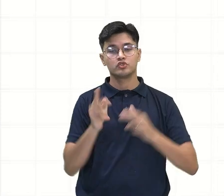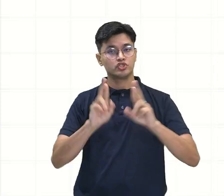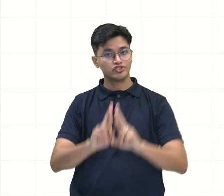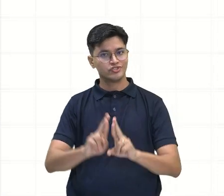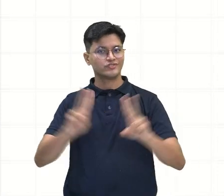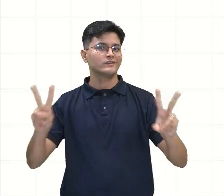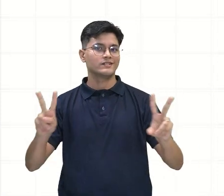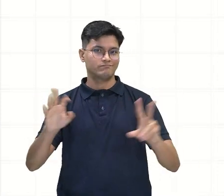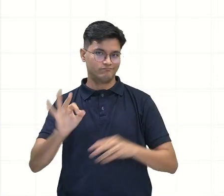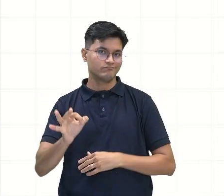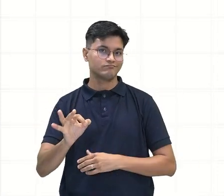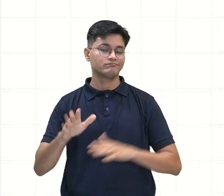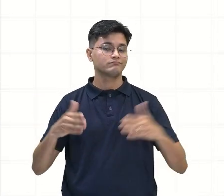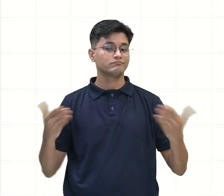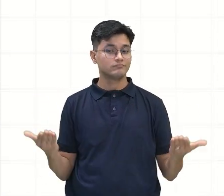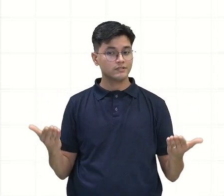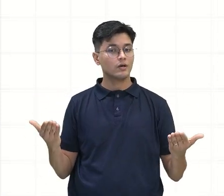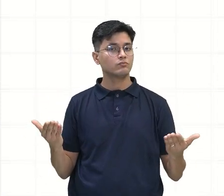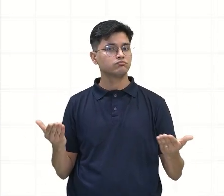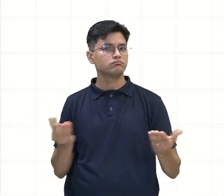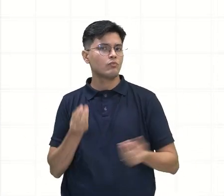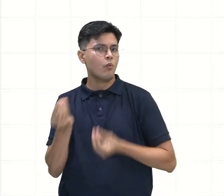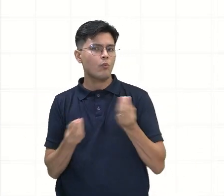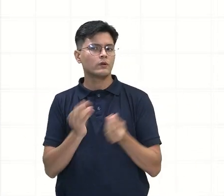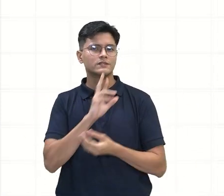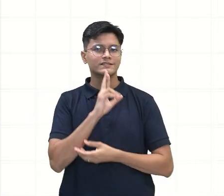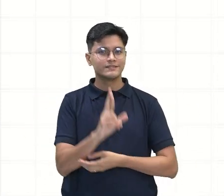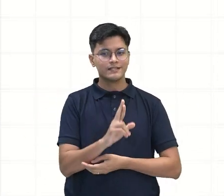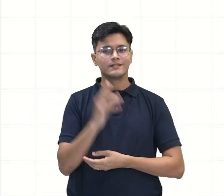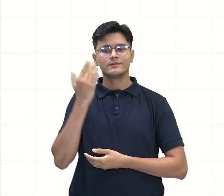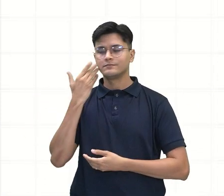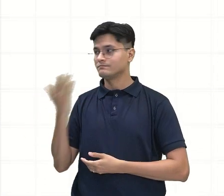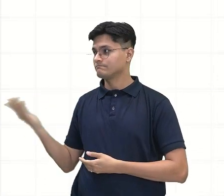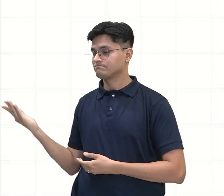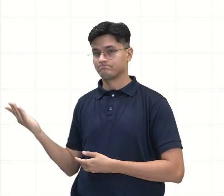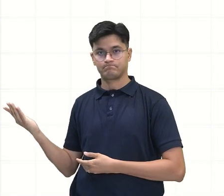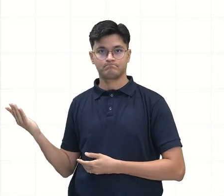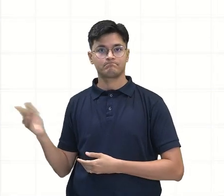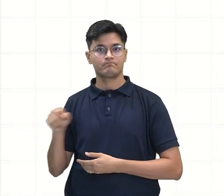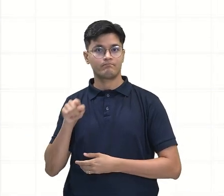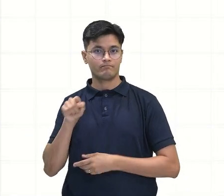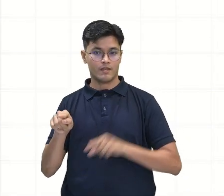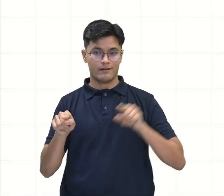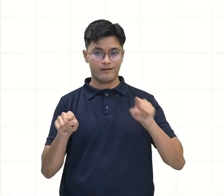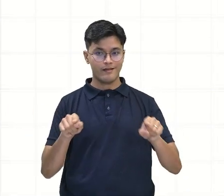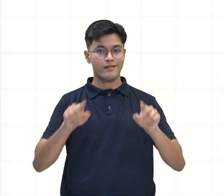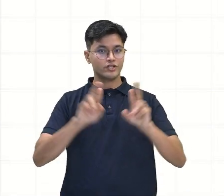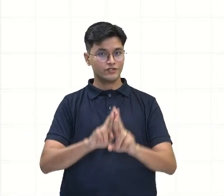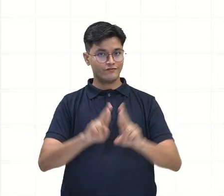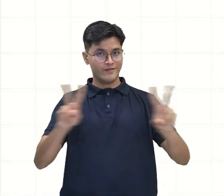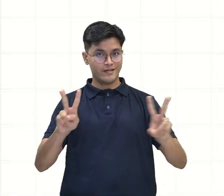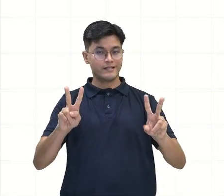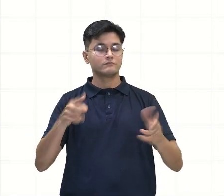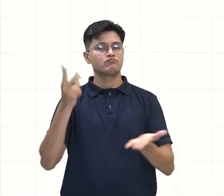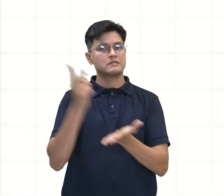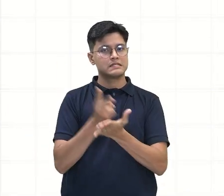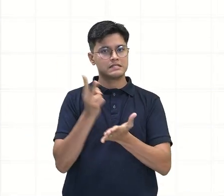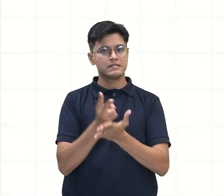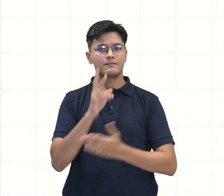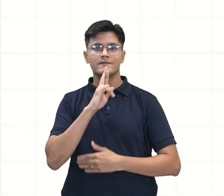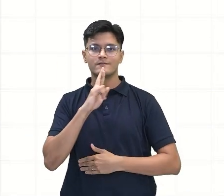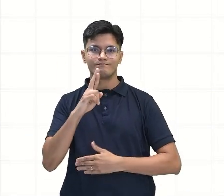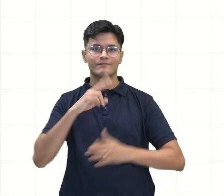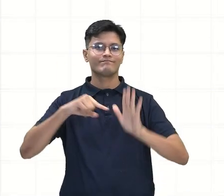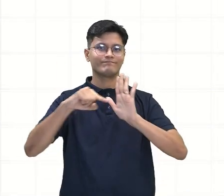divisão, também vale para a multiplicação, sinais diferentes, eu vou ter sempre o resultado